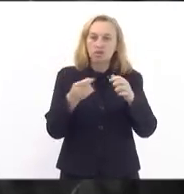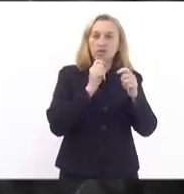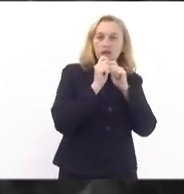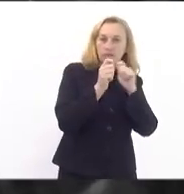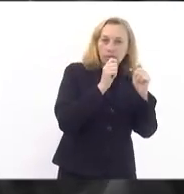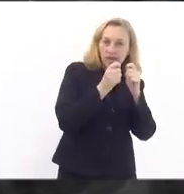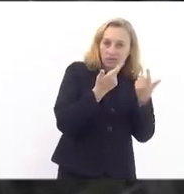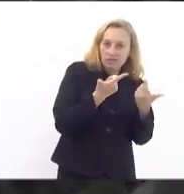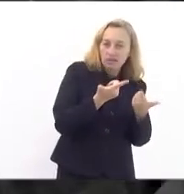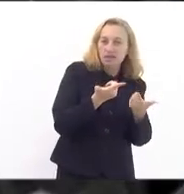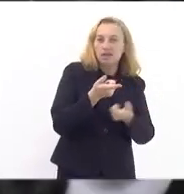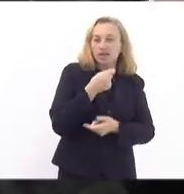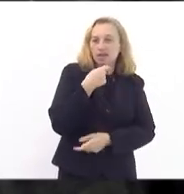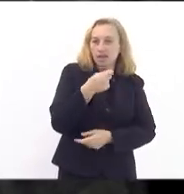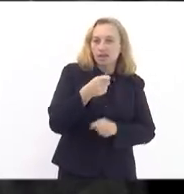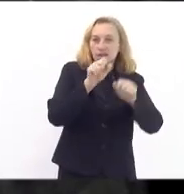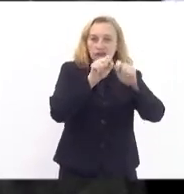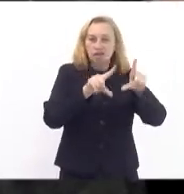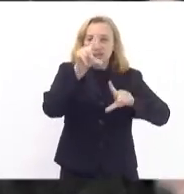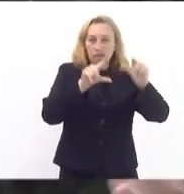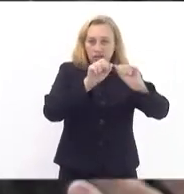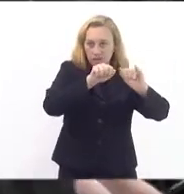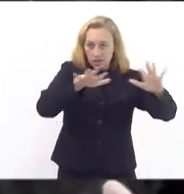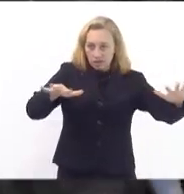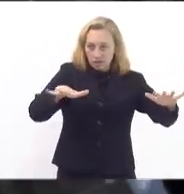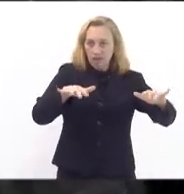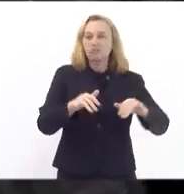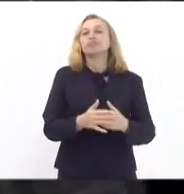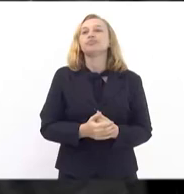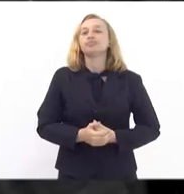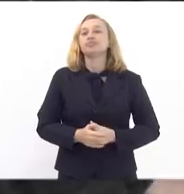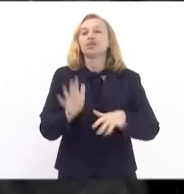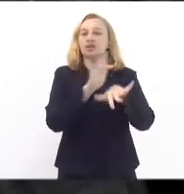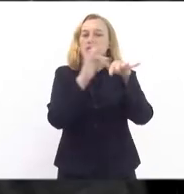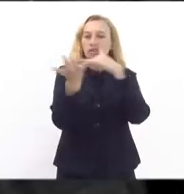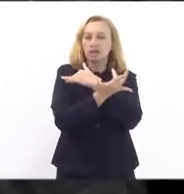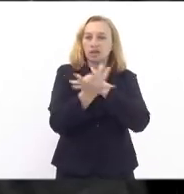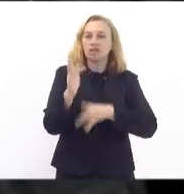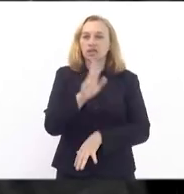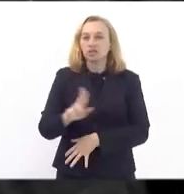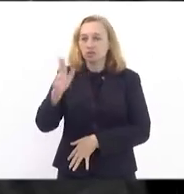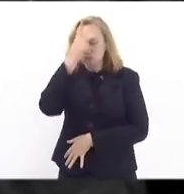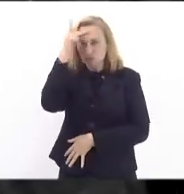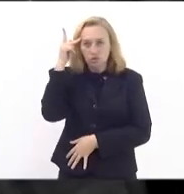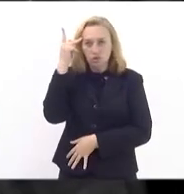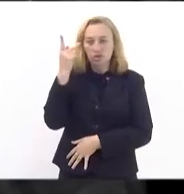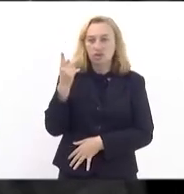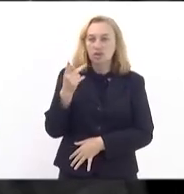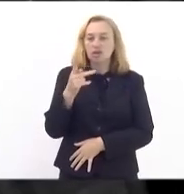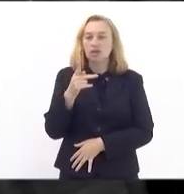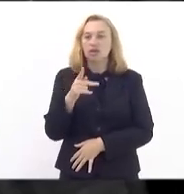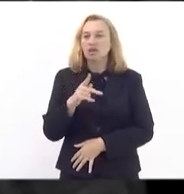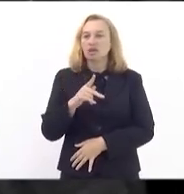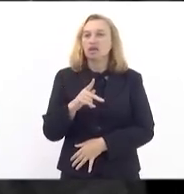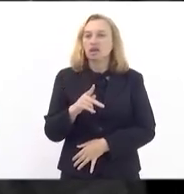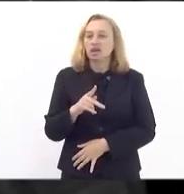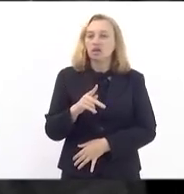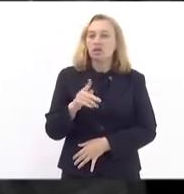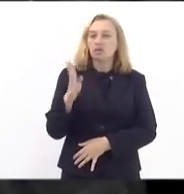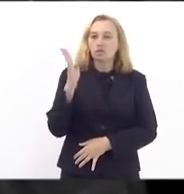escrita como na nave geral outras redes sociais os usuários da situação da precariedade